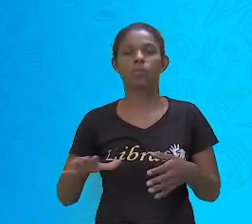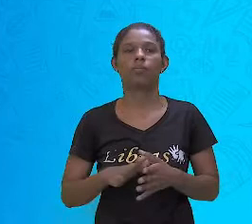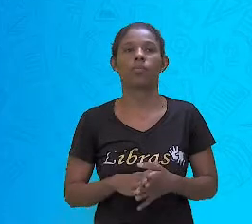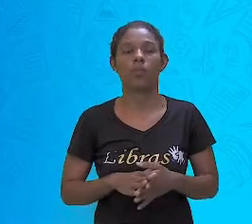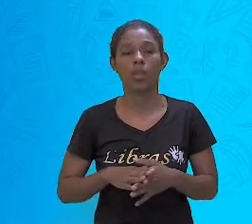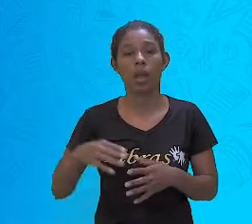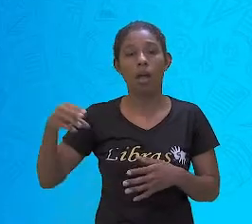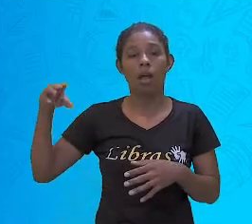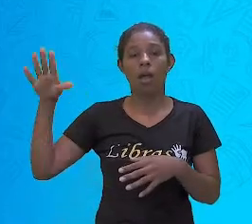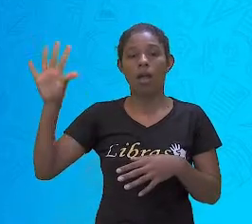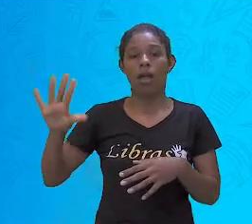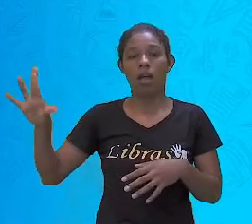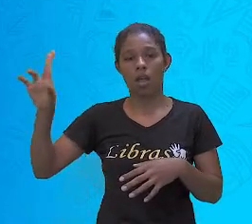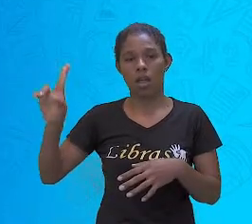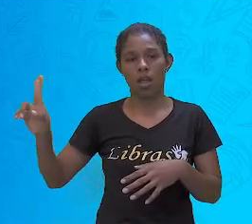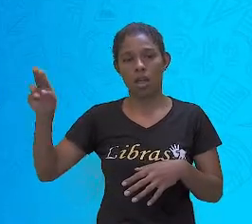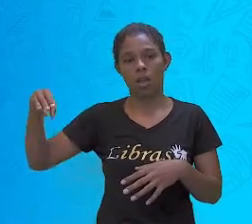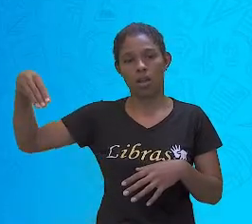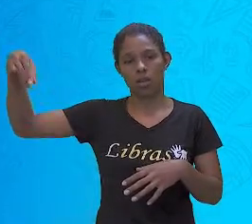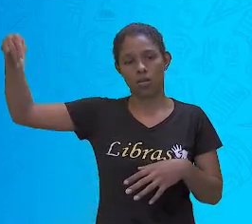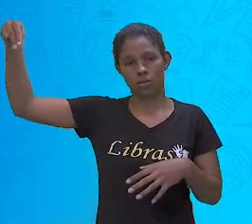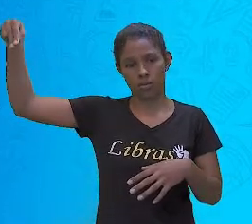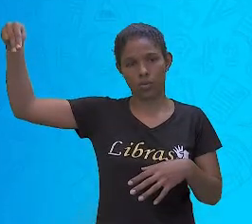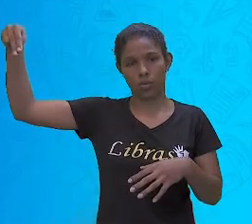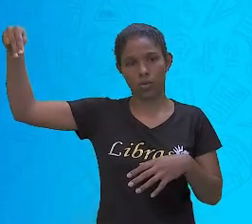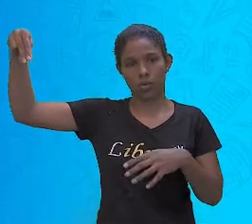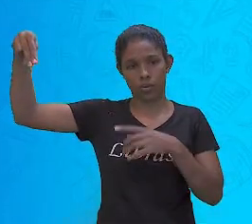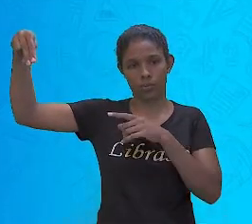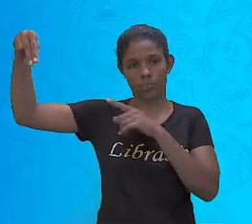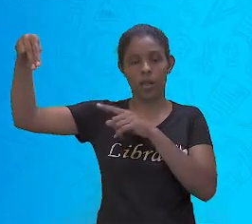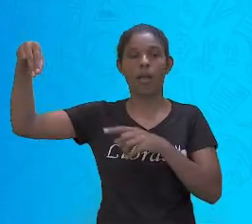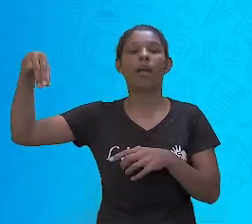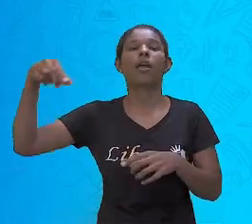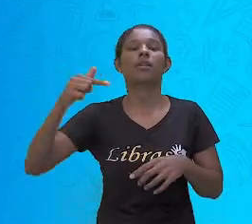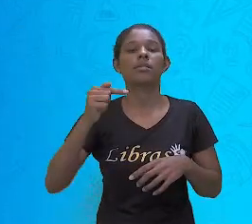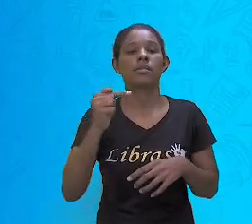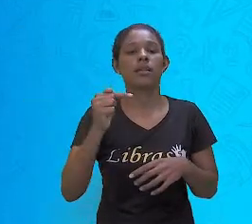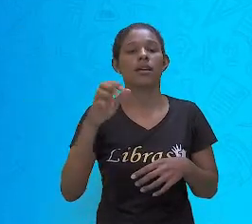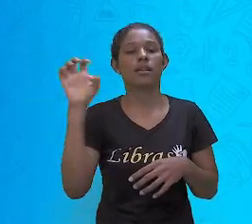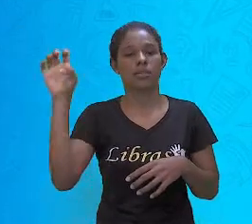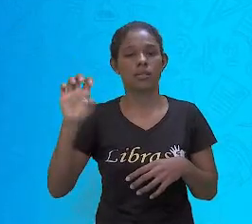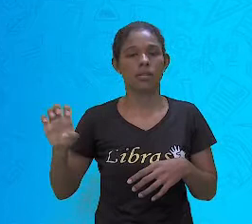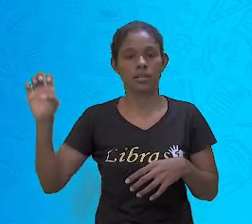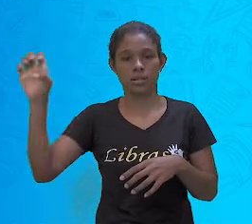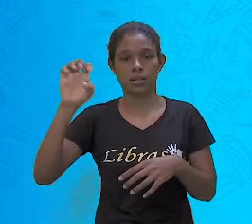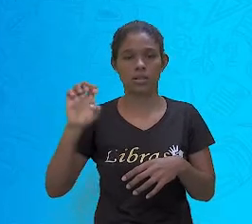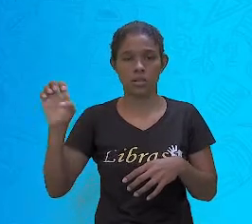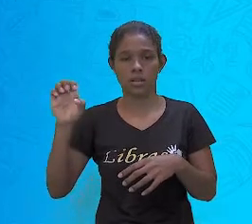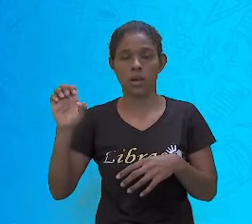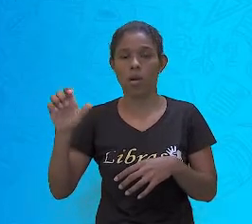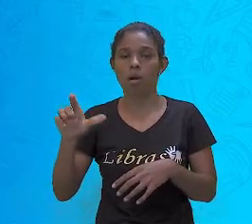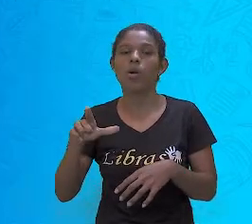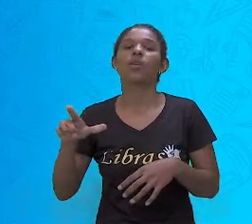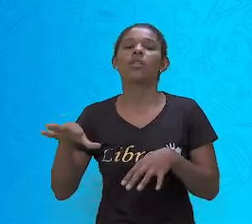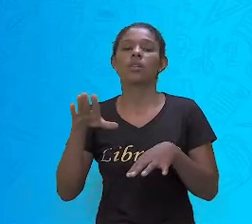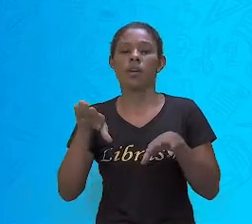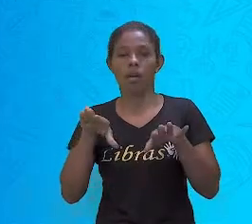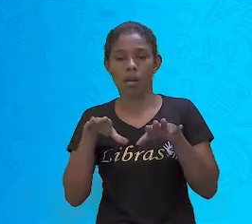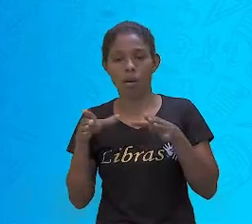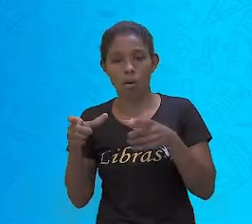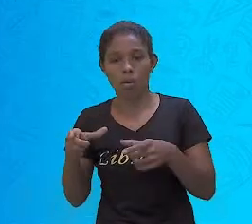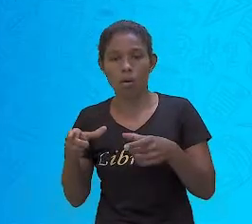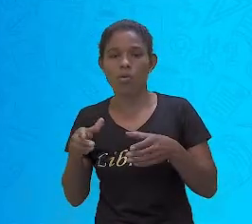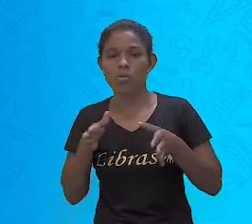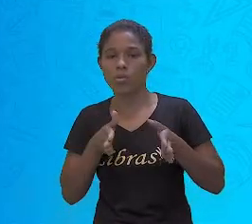Região Norte. A Região Norte possui 7 estados, onde podemos localizar a Bacia Amazônica e a